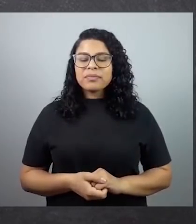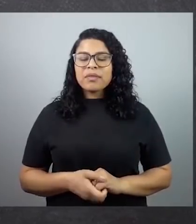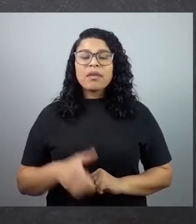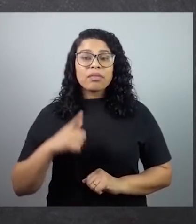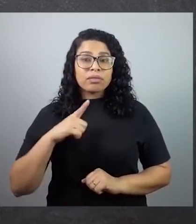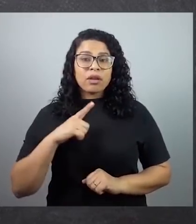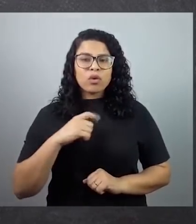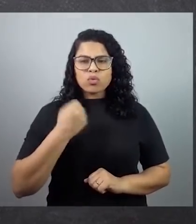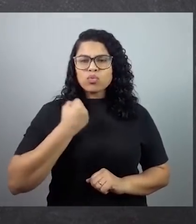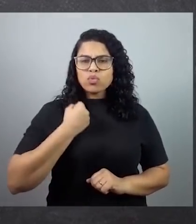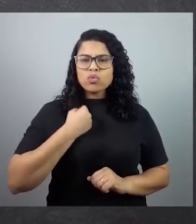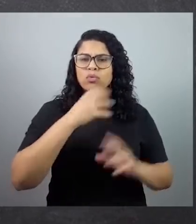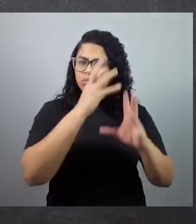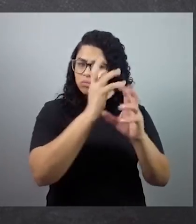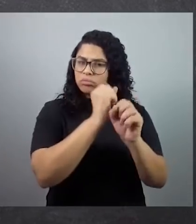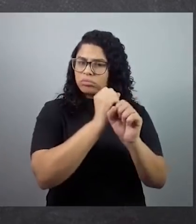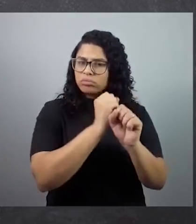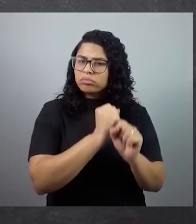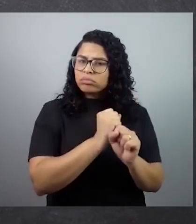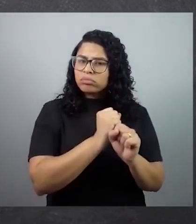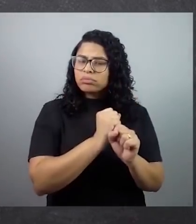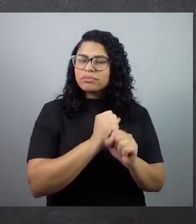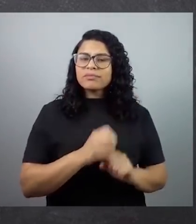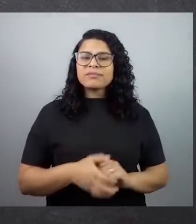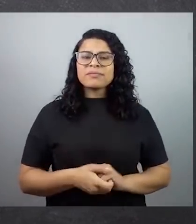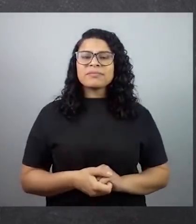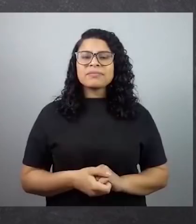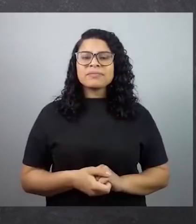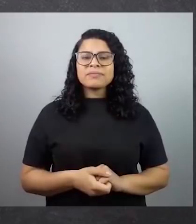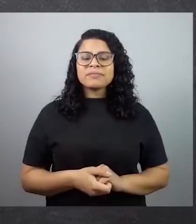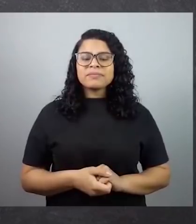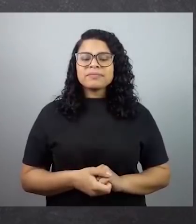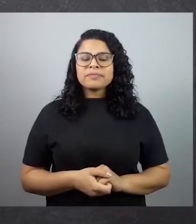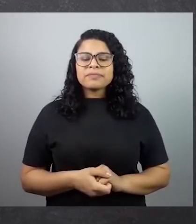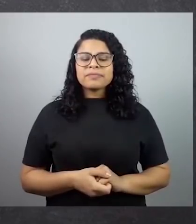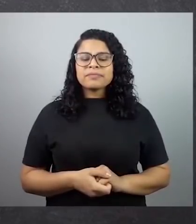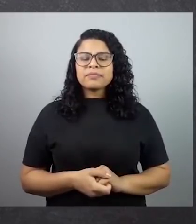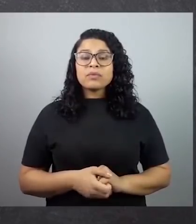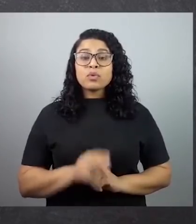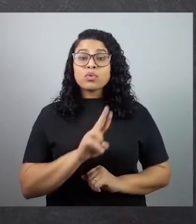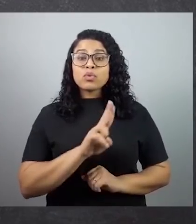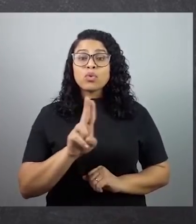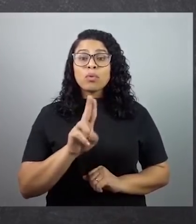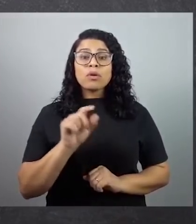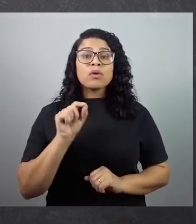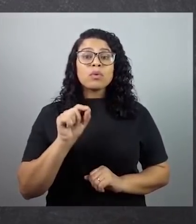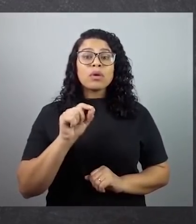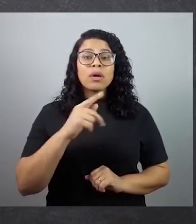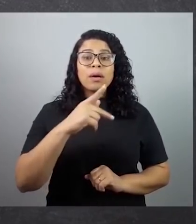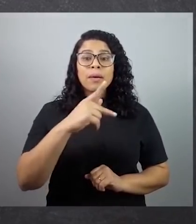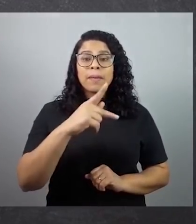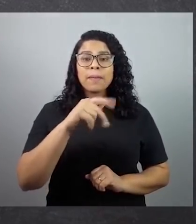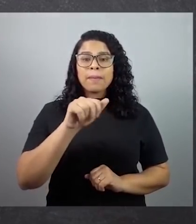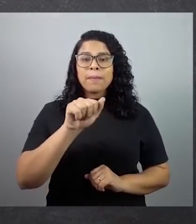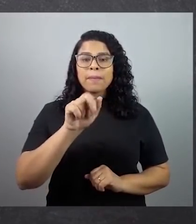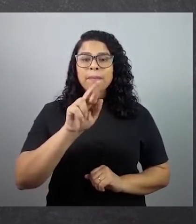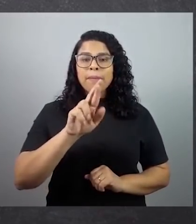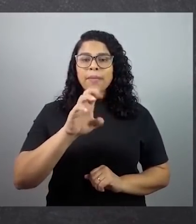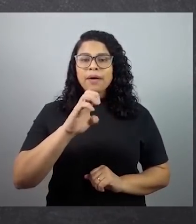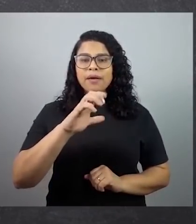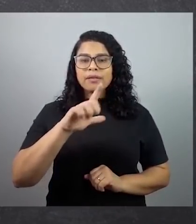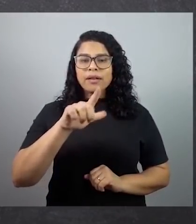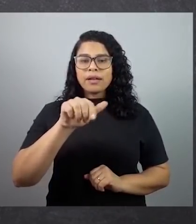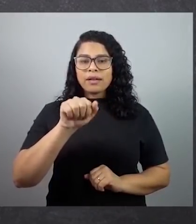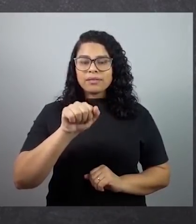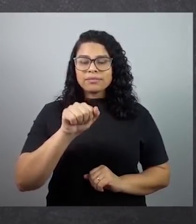os fatores que nós somamos, tá certo? Eles são chamados de parcela. Então,